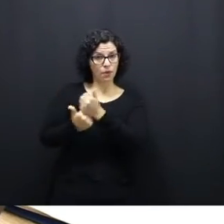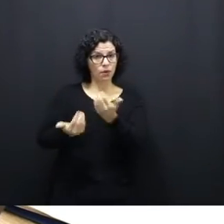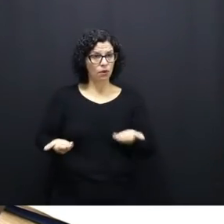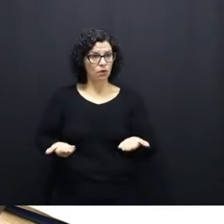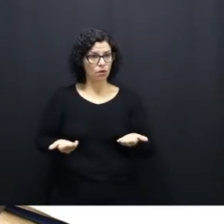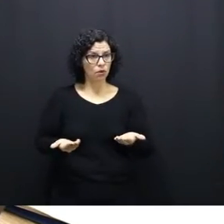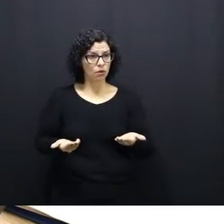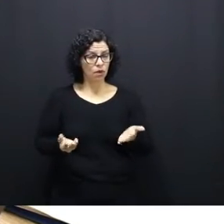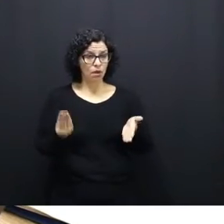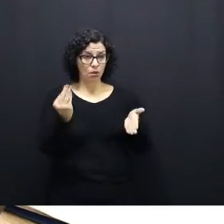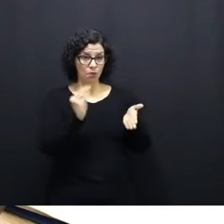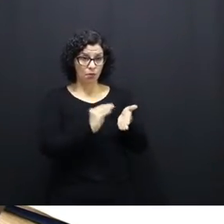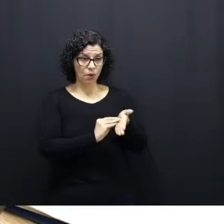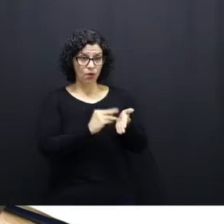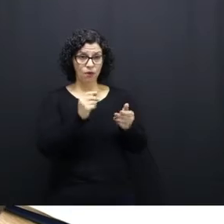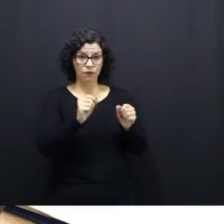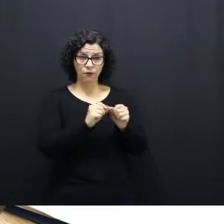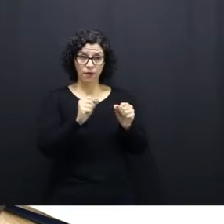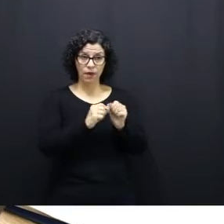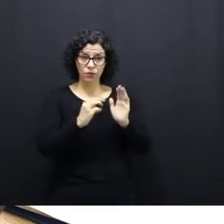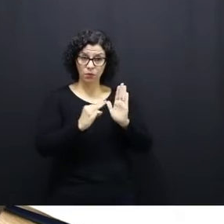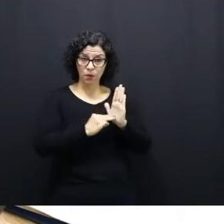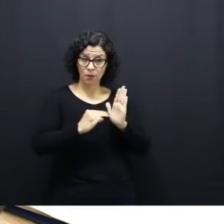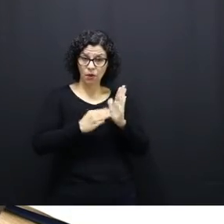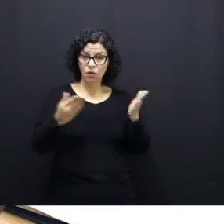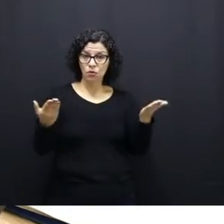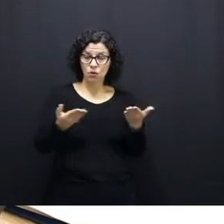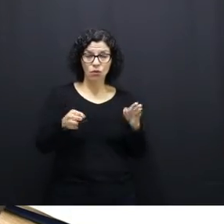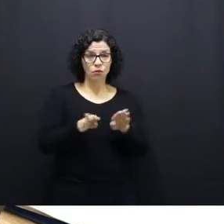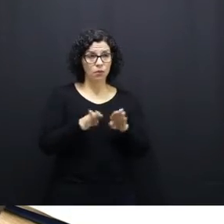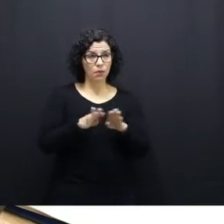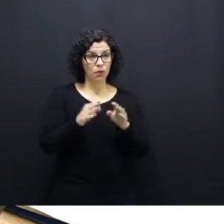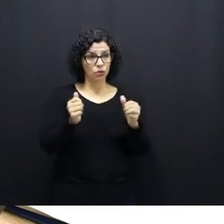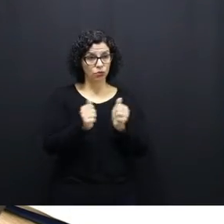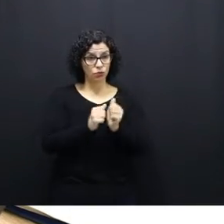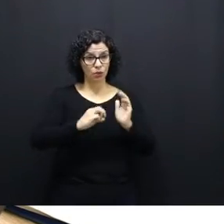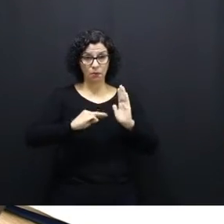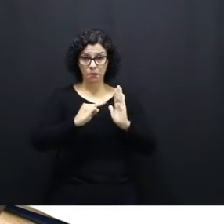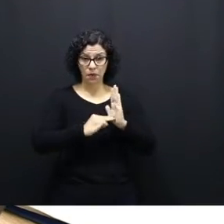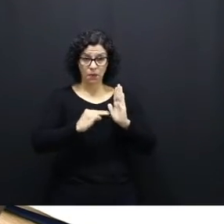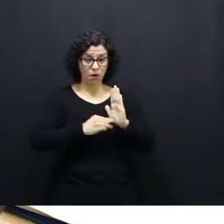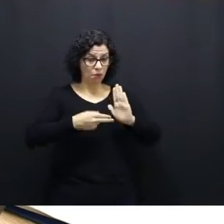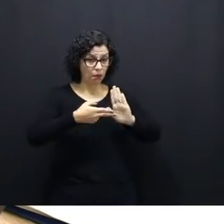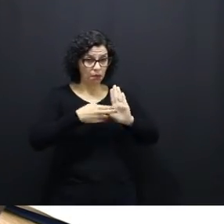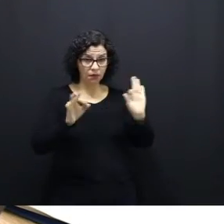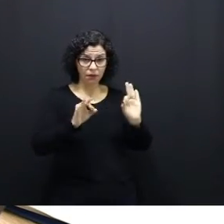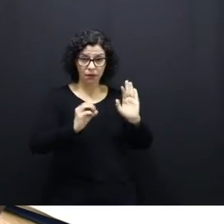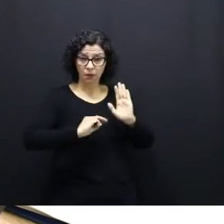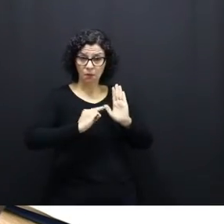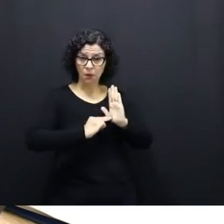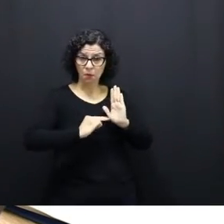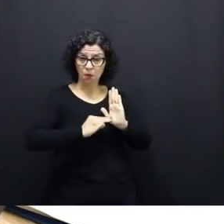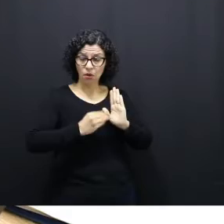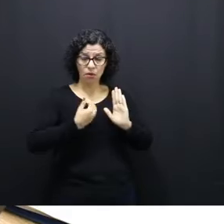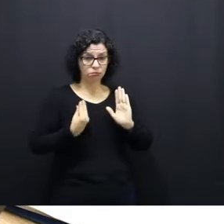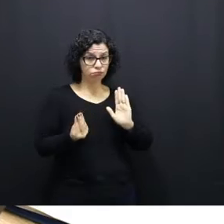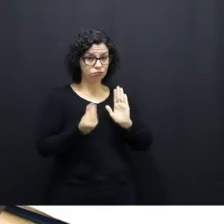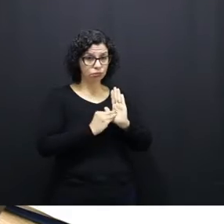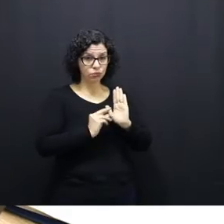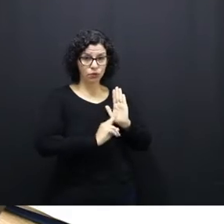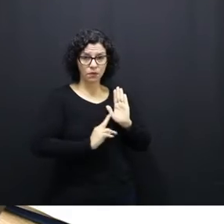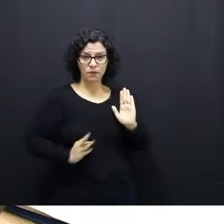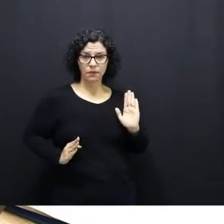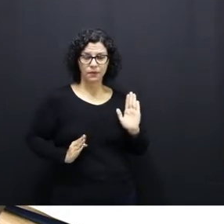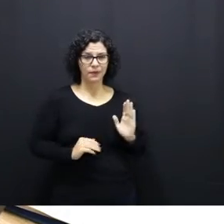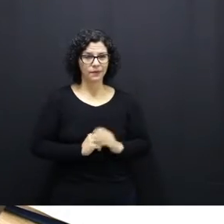que eu excluo não eu faço um memorando hoje ainda e através de memorando você nem servir emenda nós incluímos o